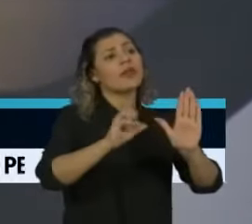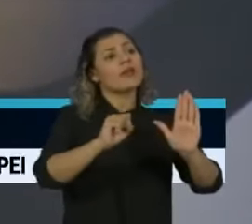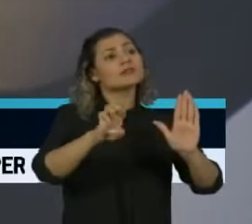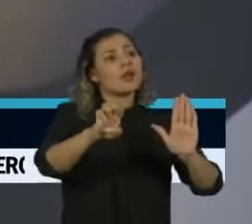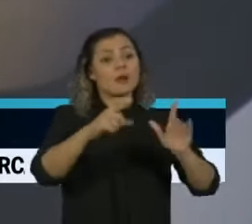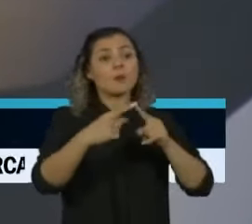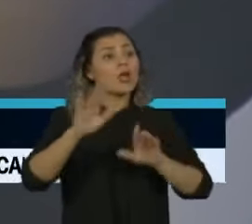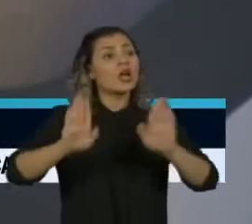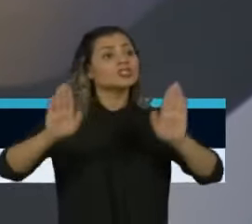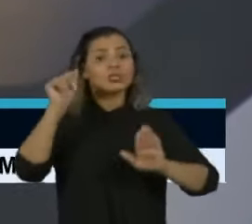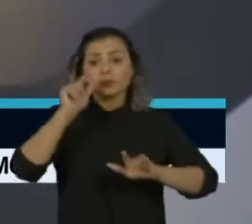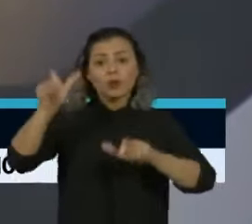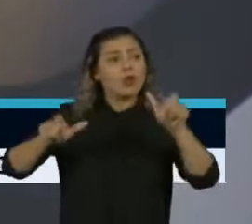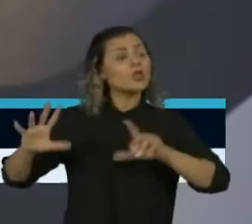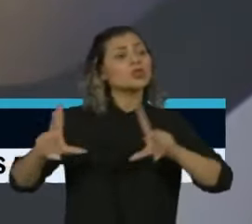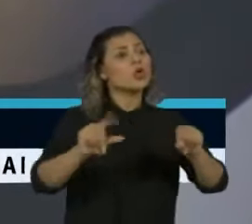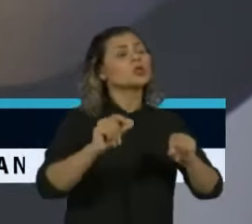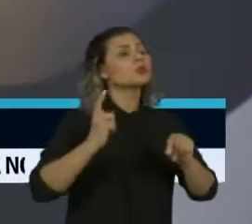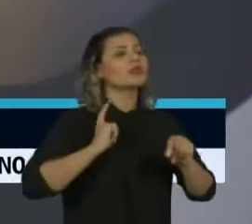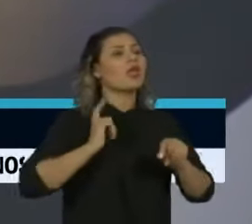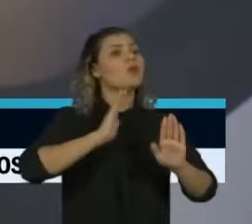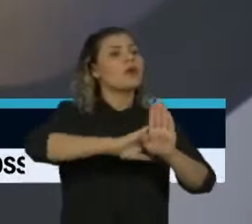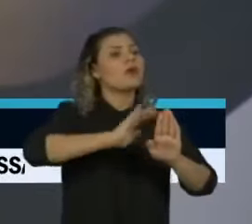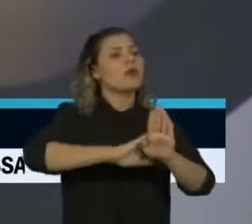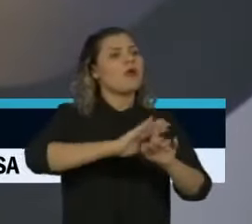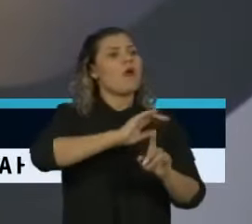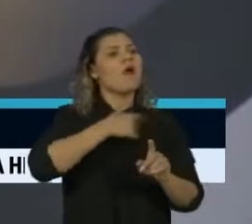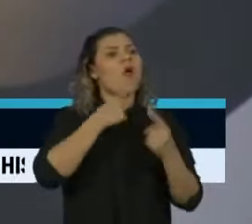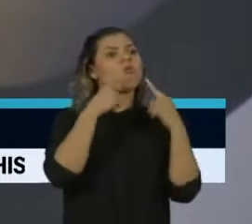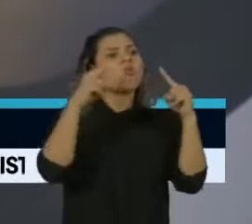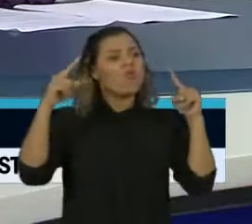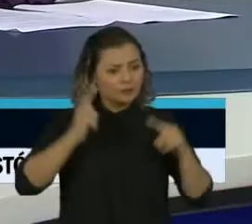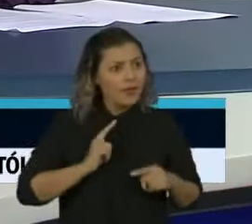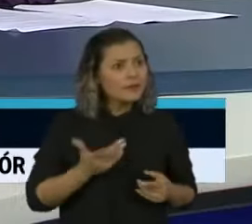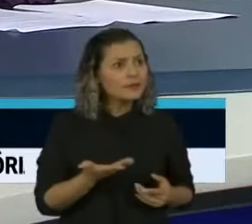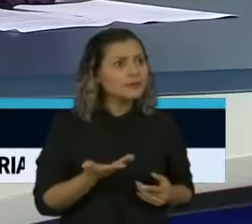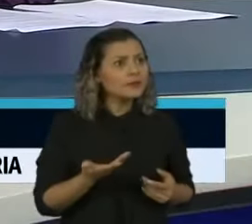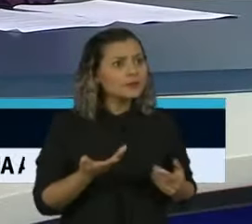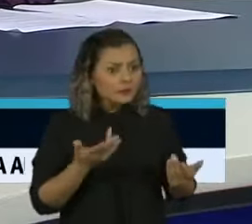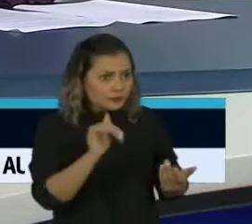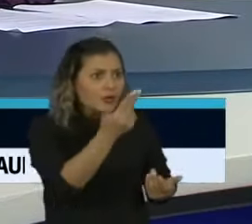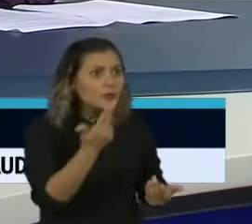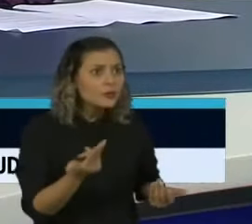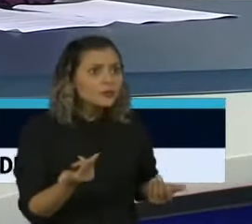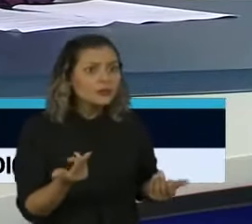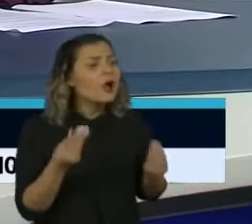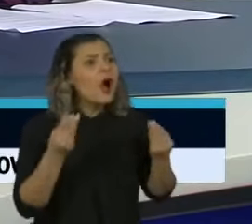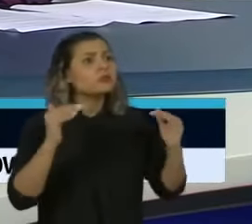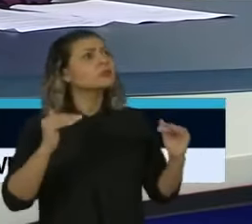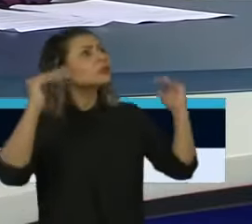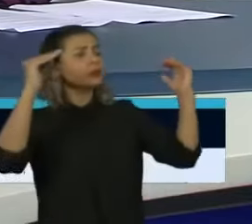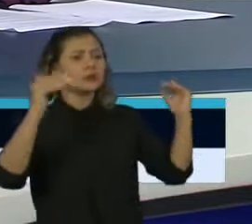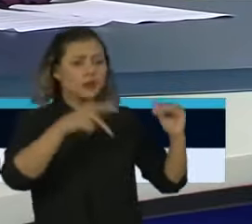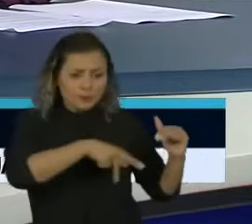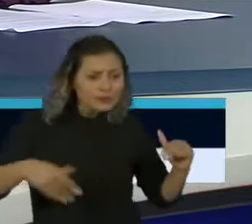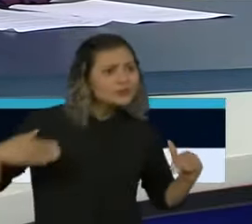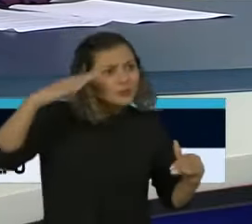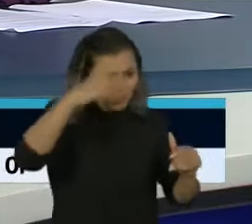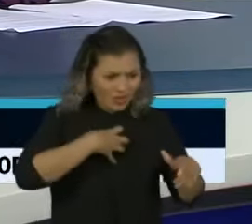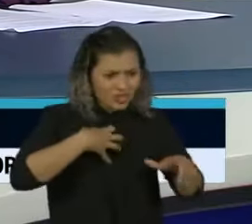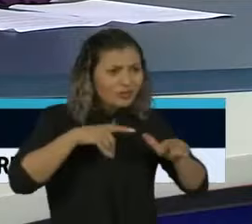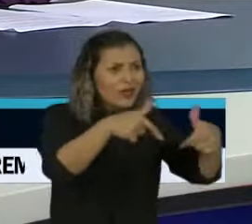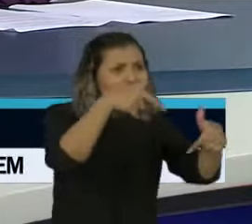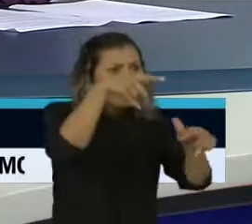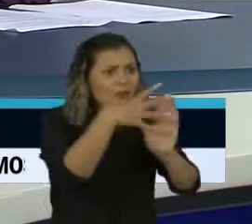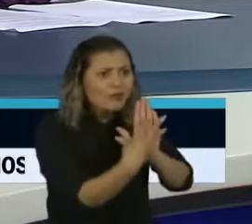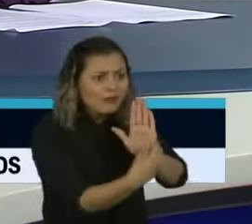as candidatas mulheres estão sendo alvo desse tipo de coisa. E esse é um sinal verde que vem do alto. Se você tem o presidente Bolsonaro falando desse tipo de